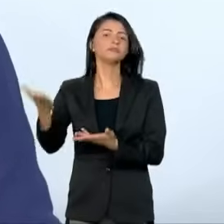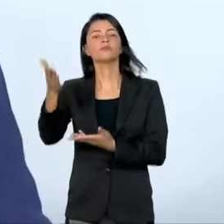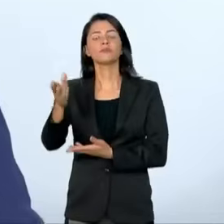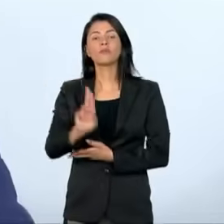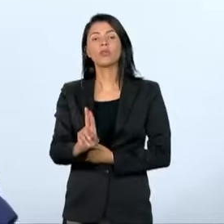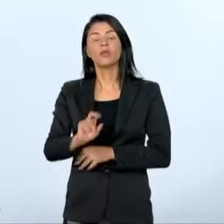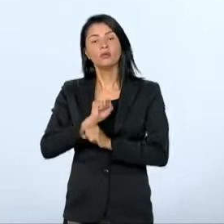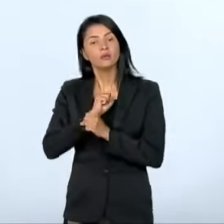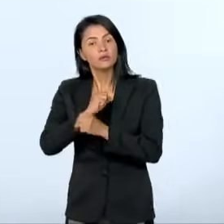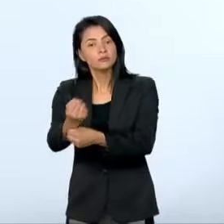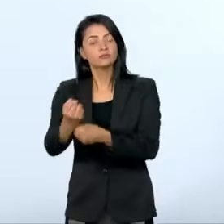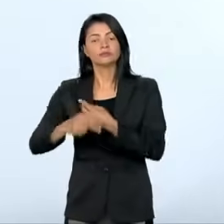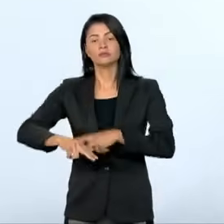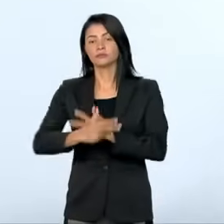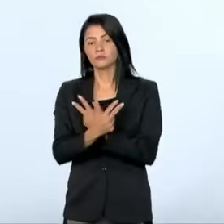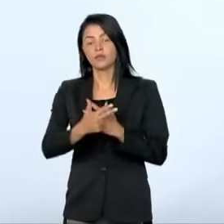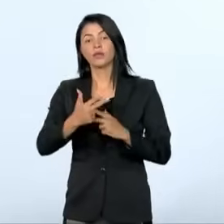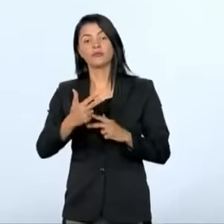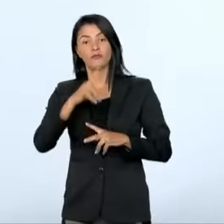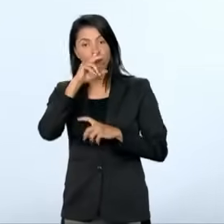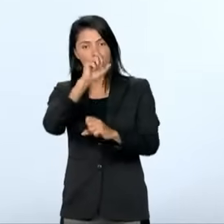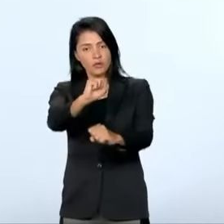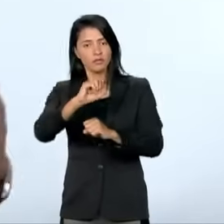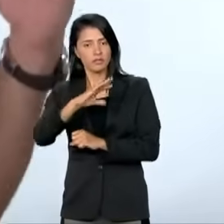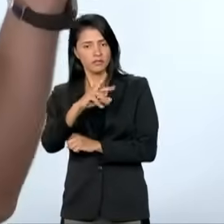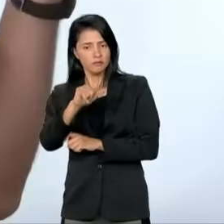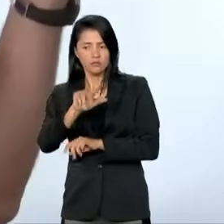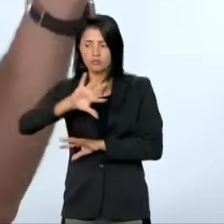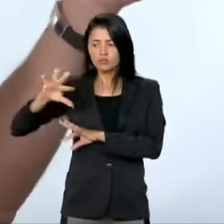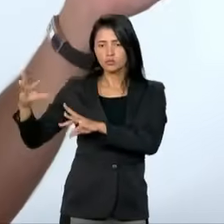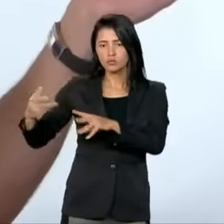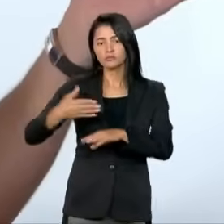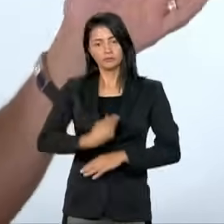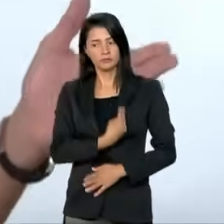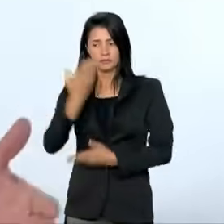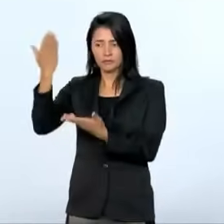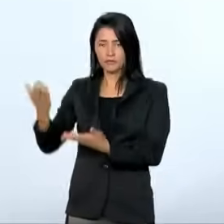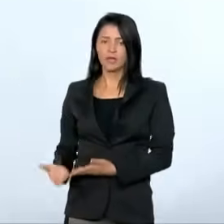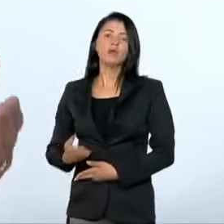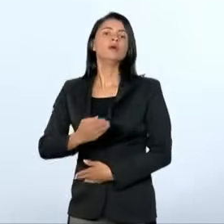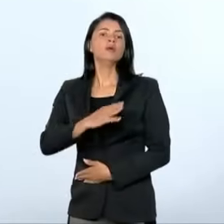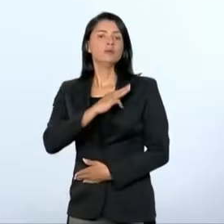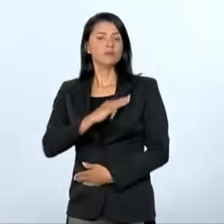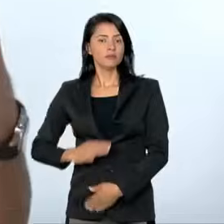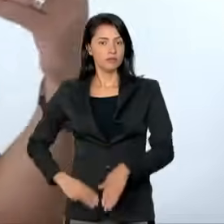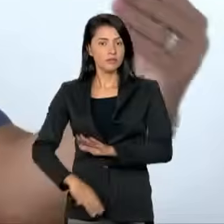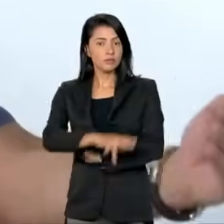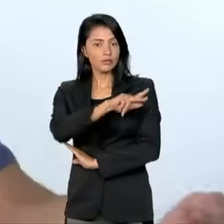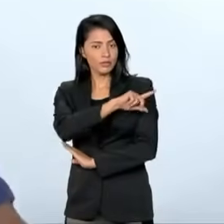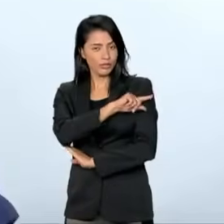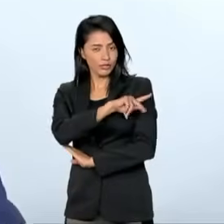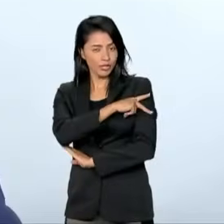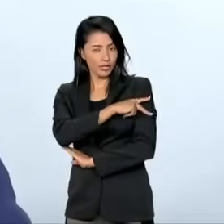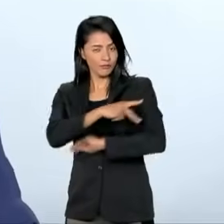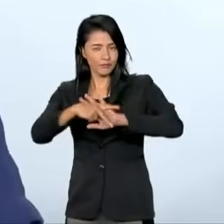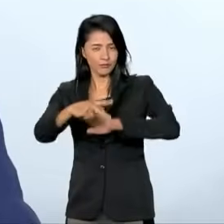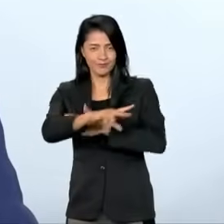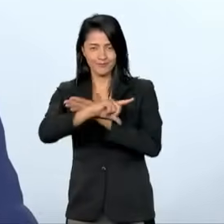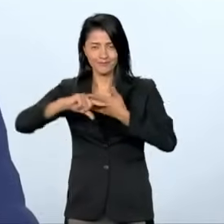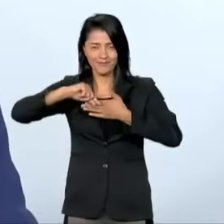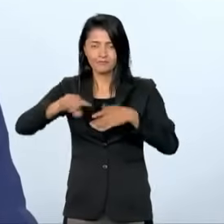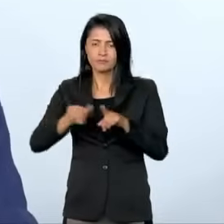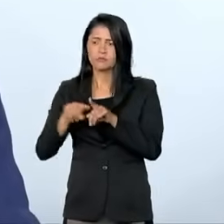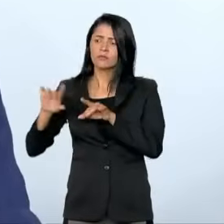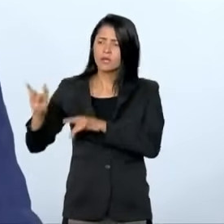Exército, Ministérios afins, e aqui estão todos eles, desde o seu ministro-chefe da Casa Civil a todos os que têm ligação